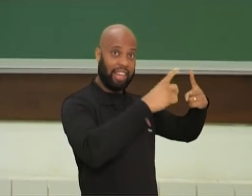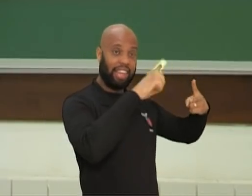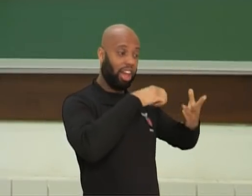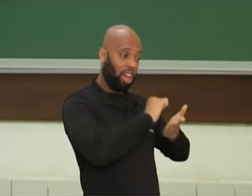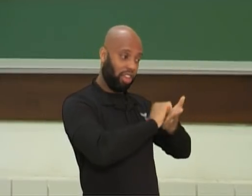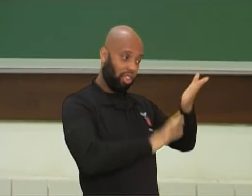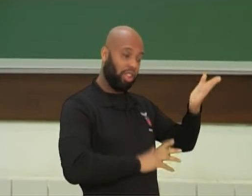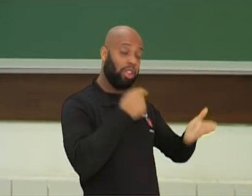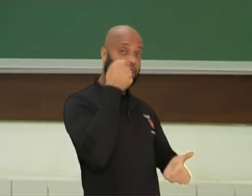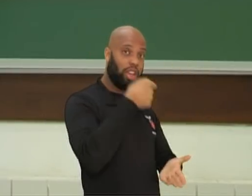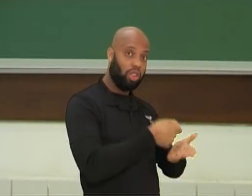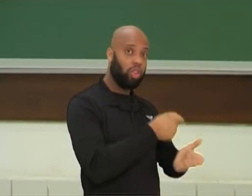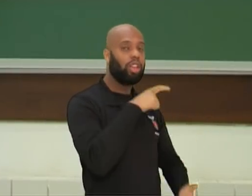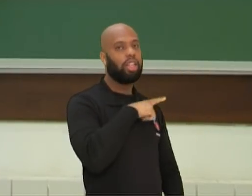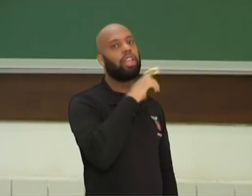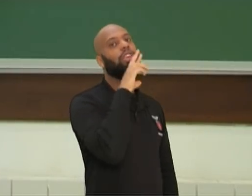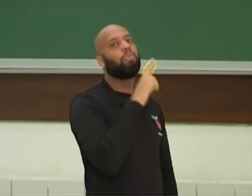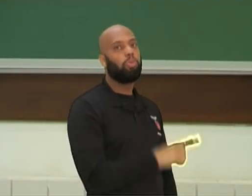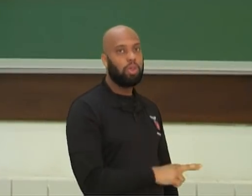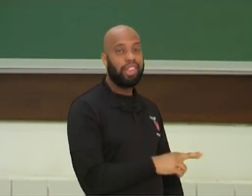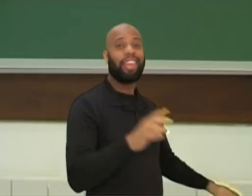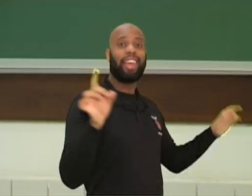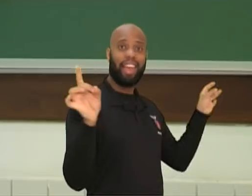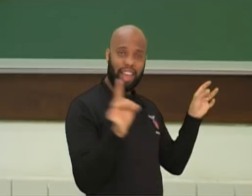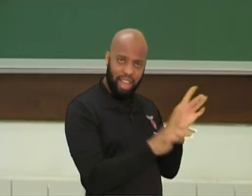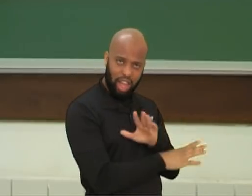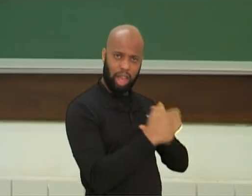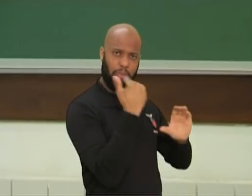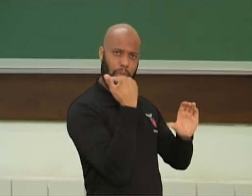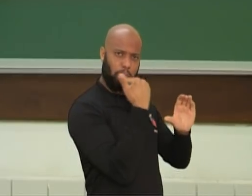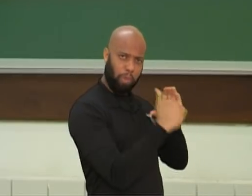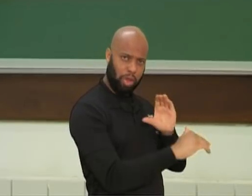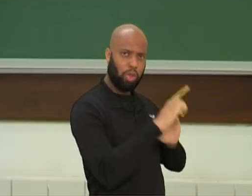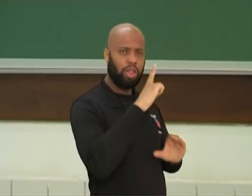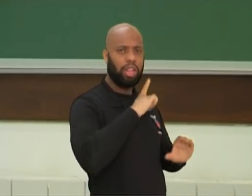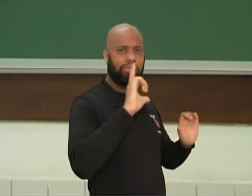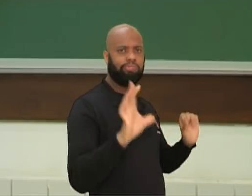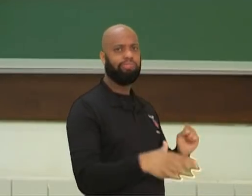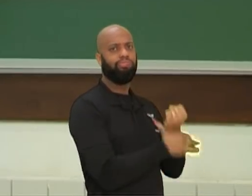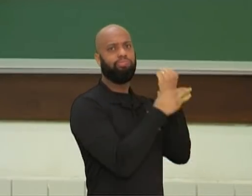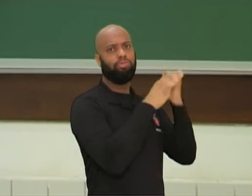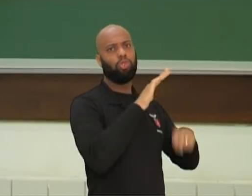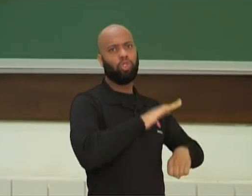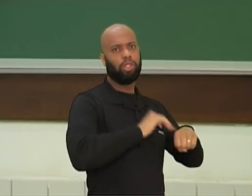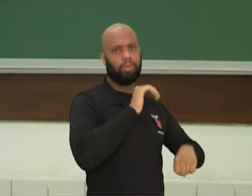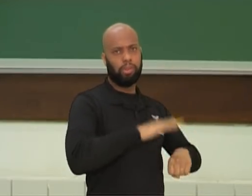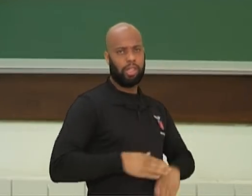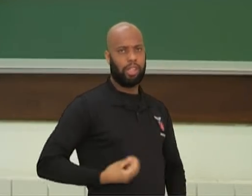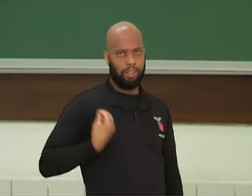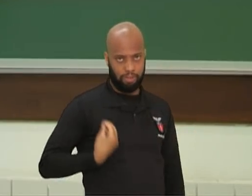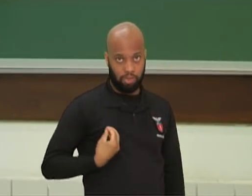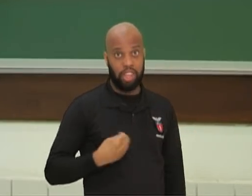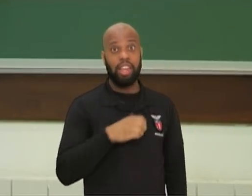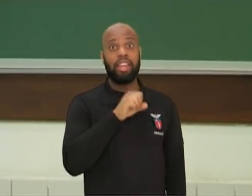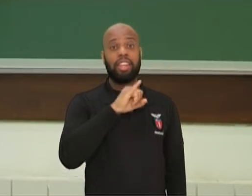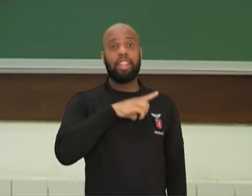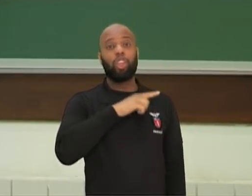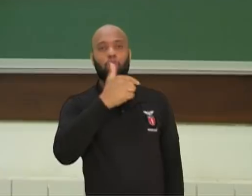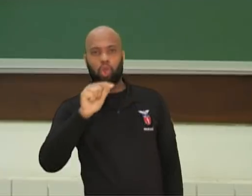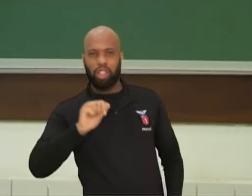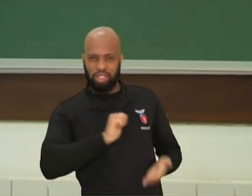de vocês fazendo uma atividade. E as outras atividades também vocês devem